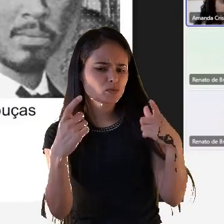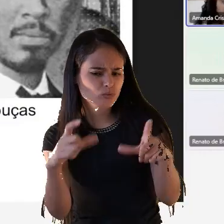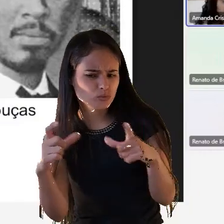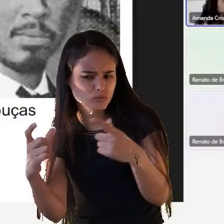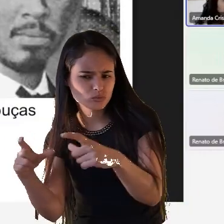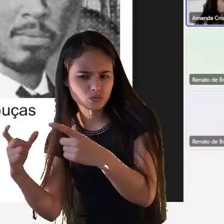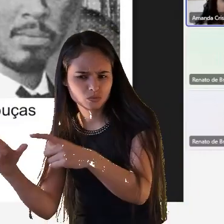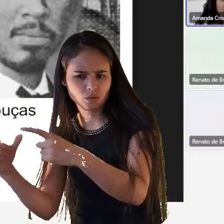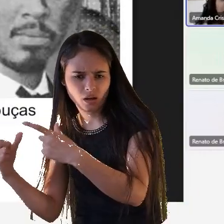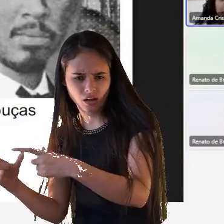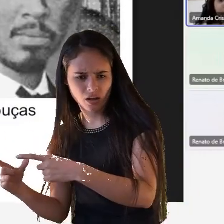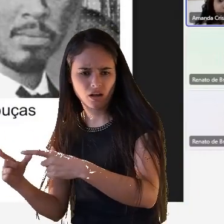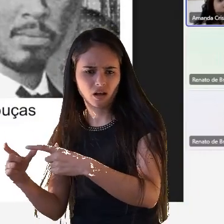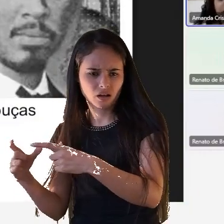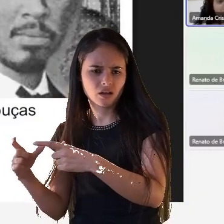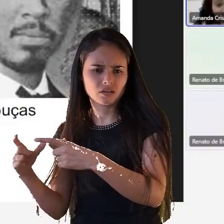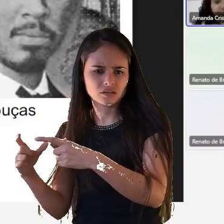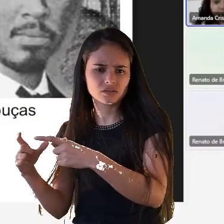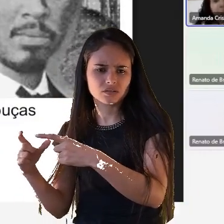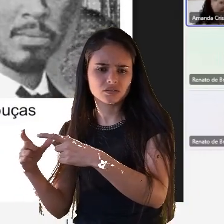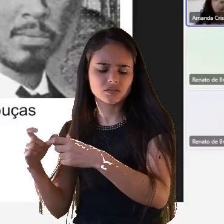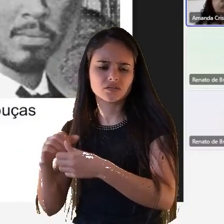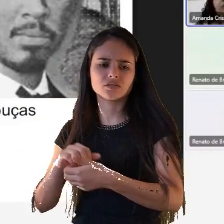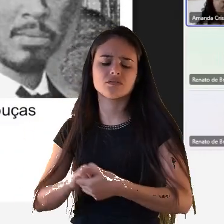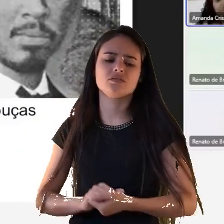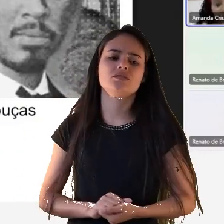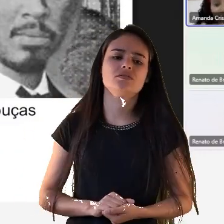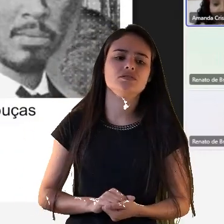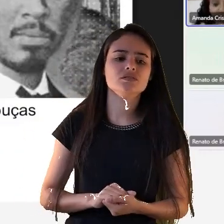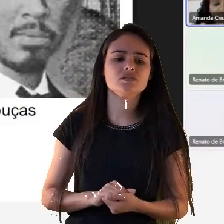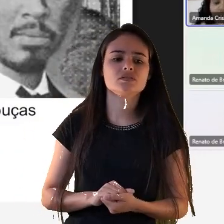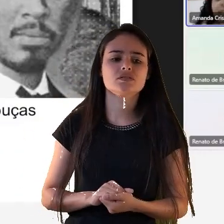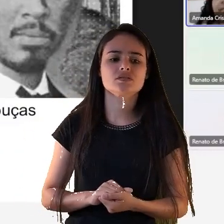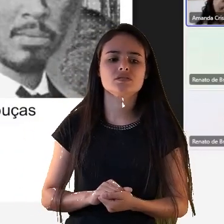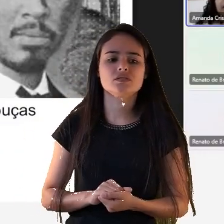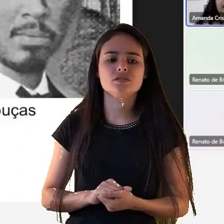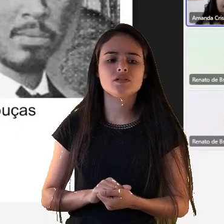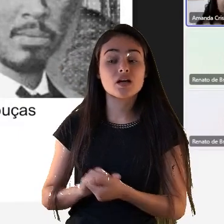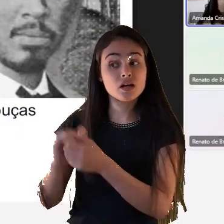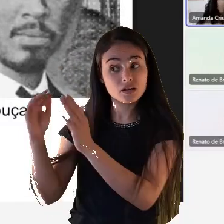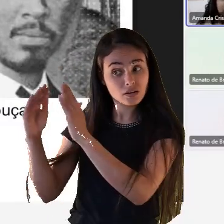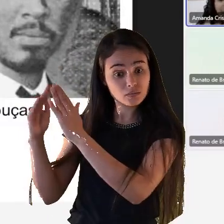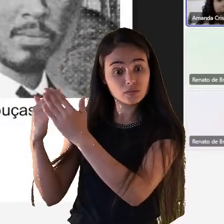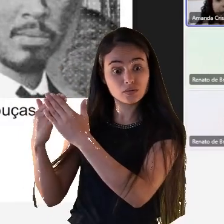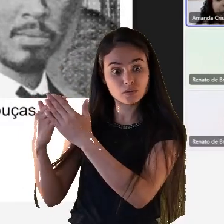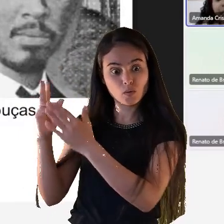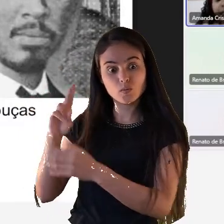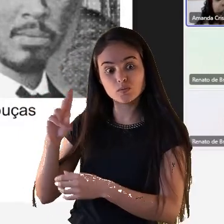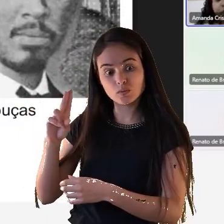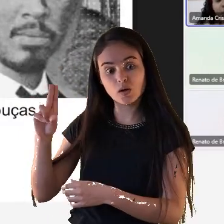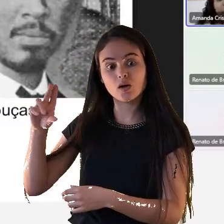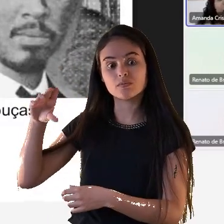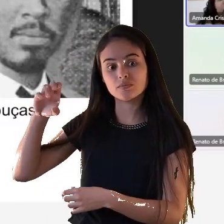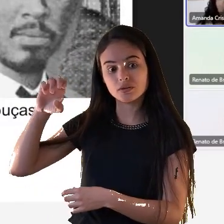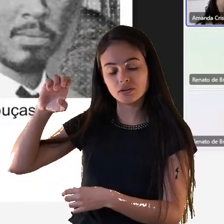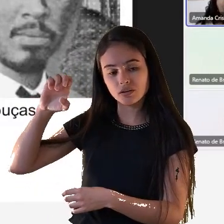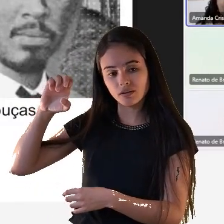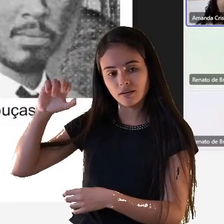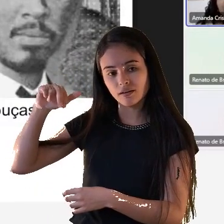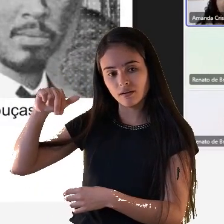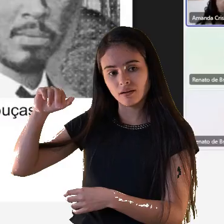um coletivo de estudantes negros da UTFPR que se chama Enedina, então ela tem, né, esses